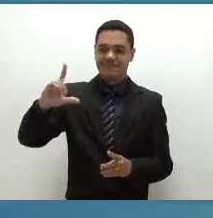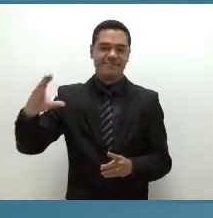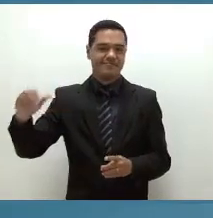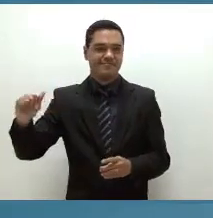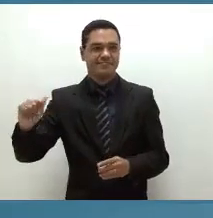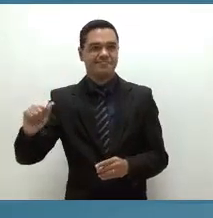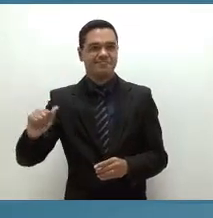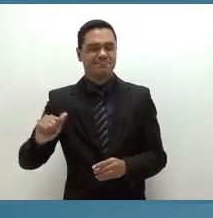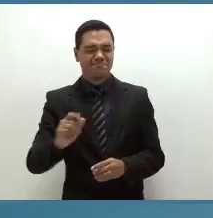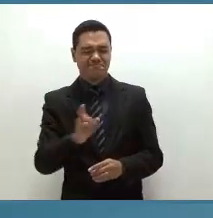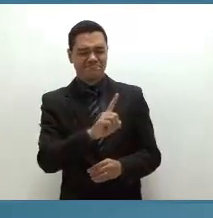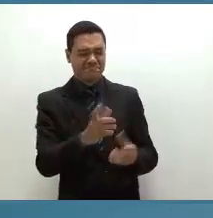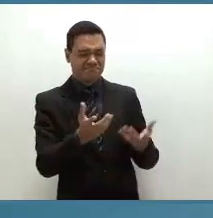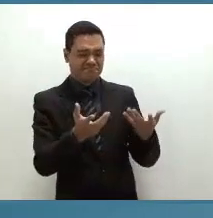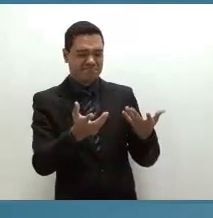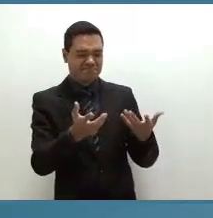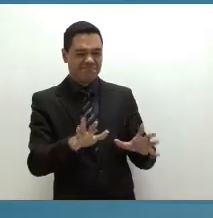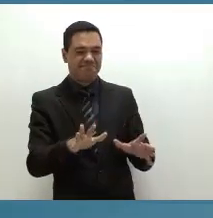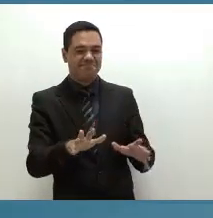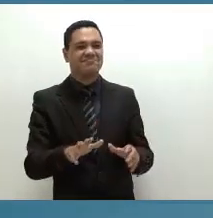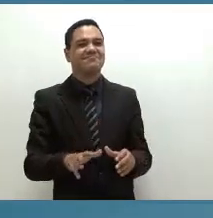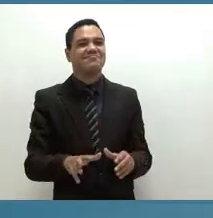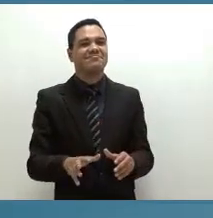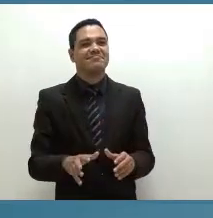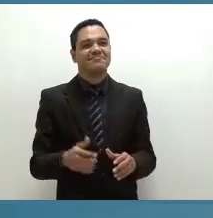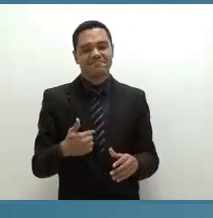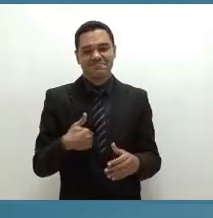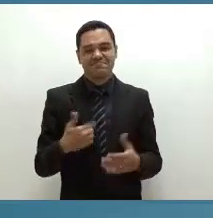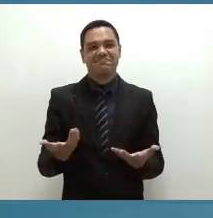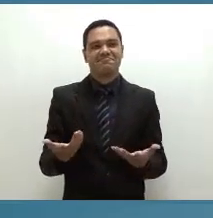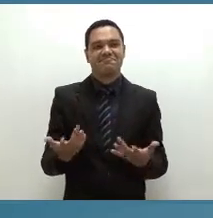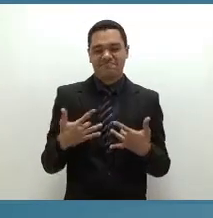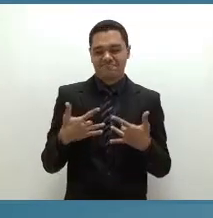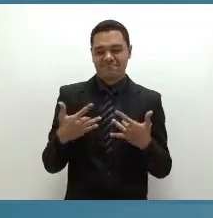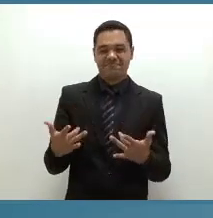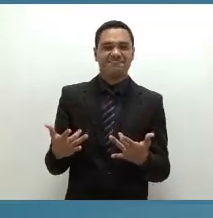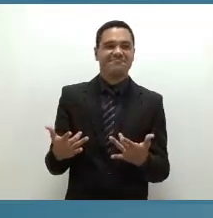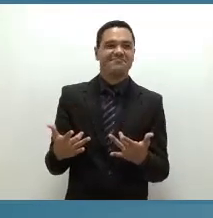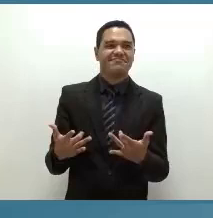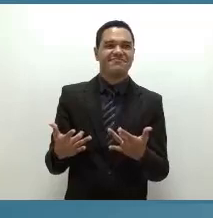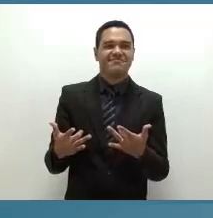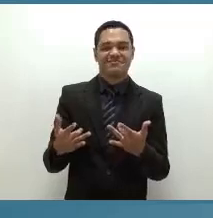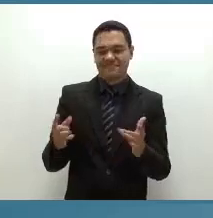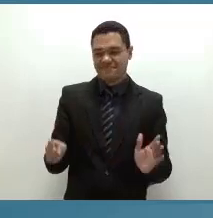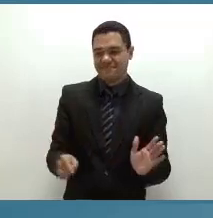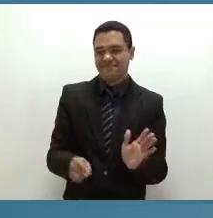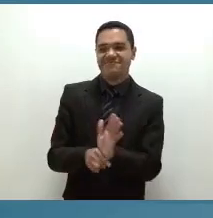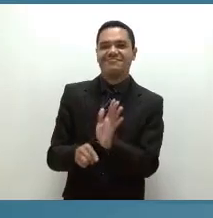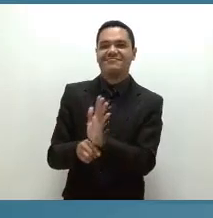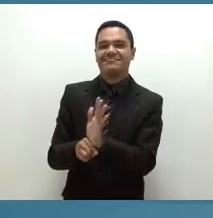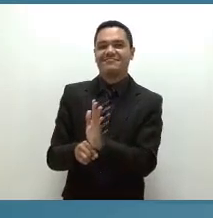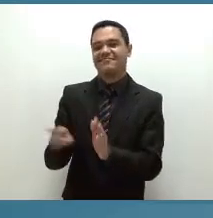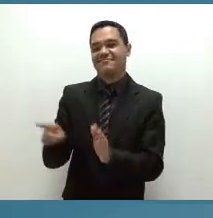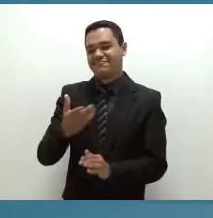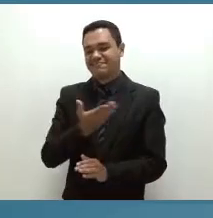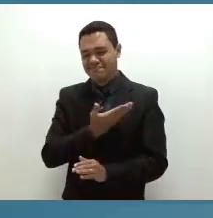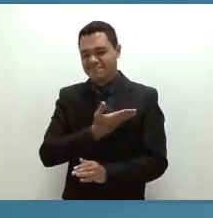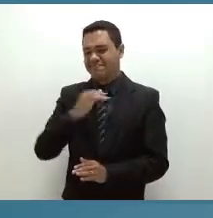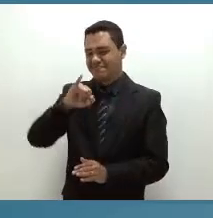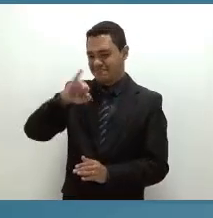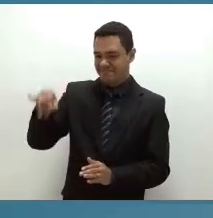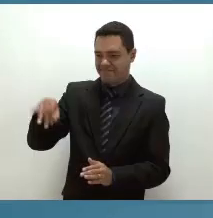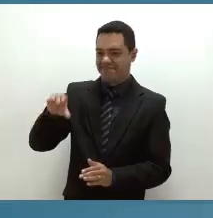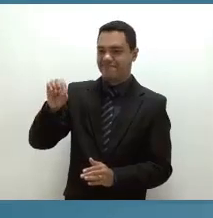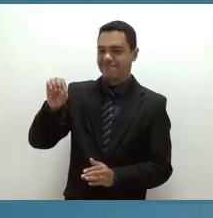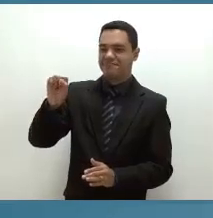Não, excelência, eu não sou candidato a corregedor e desde já me ofereço para o nosso colega José Roberto, se ele precisar de